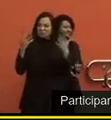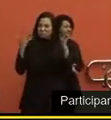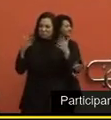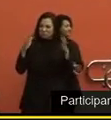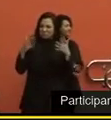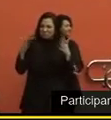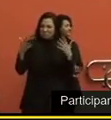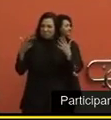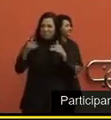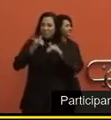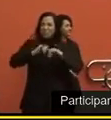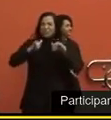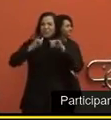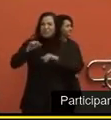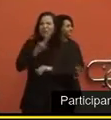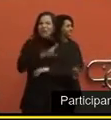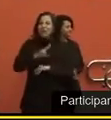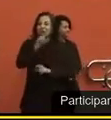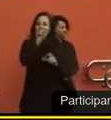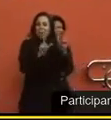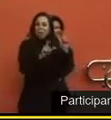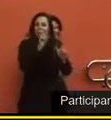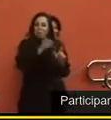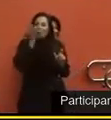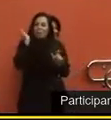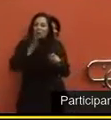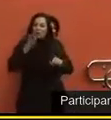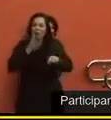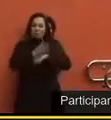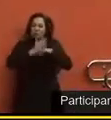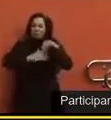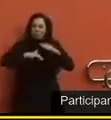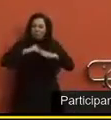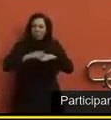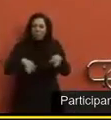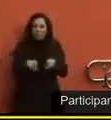que discursará em nome dos demais empossados.